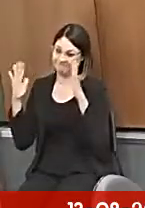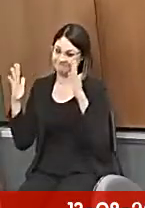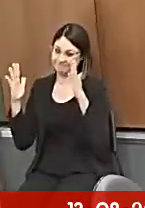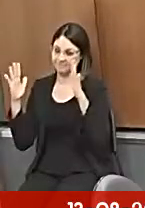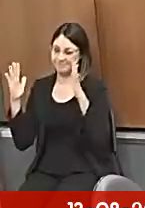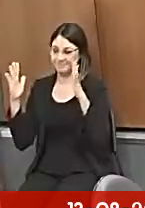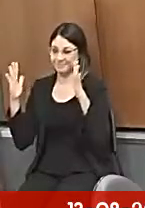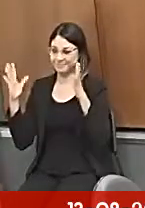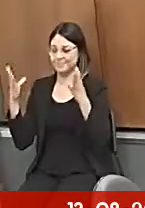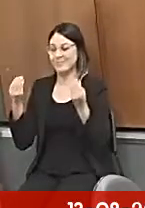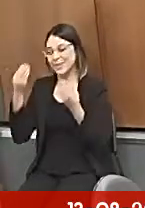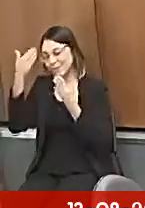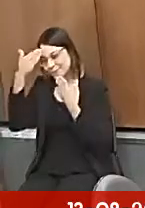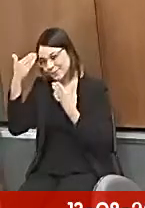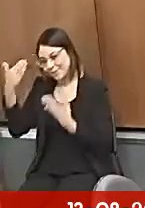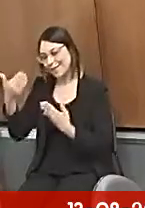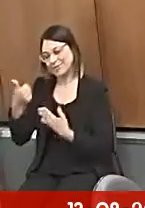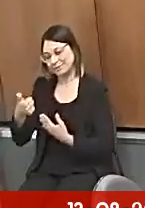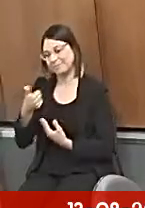biu muito obrigado